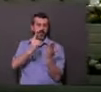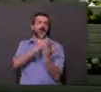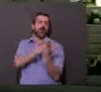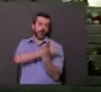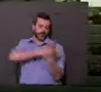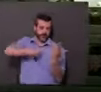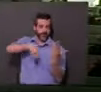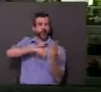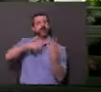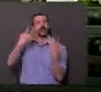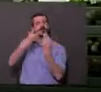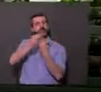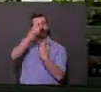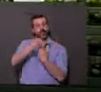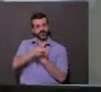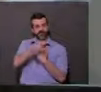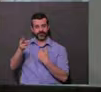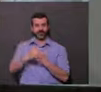abençoa.